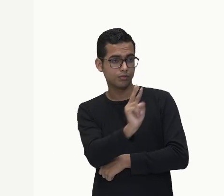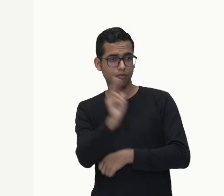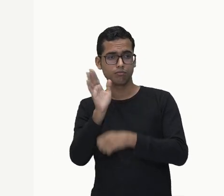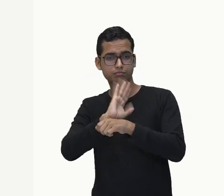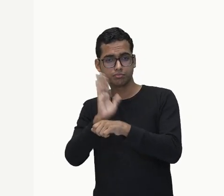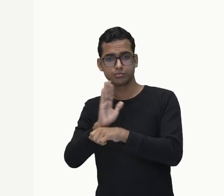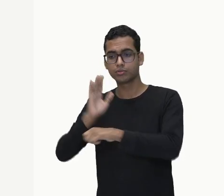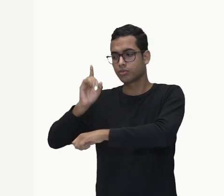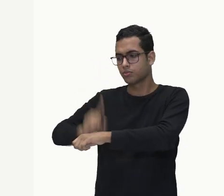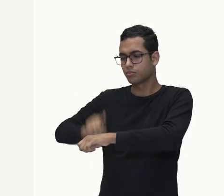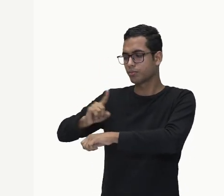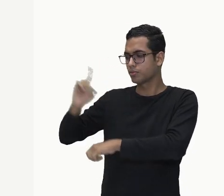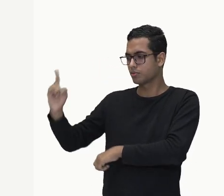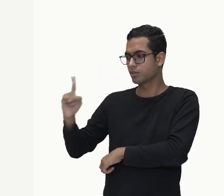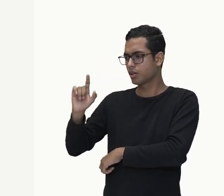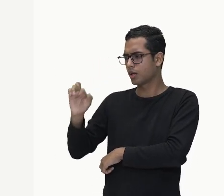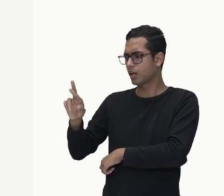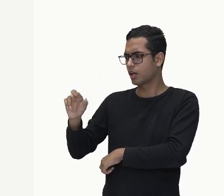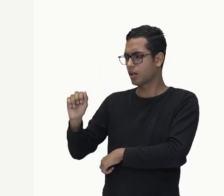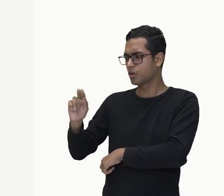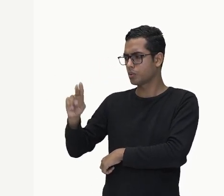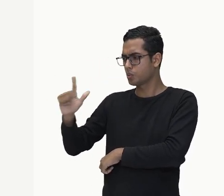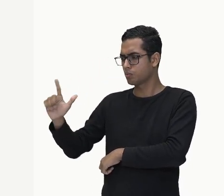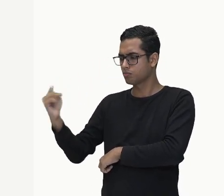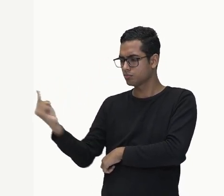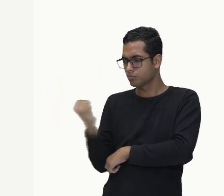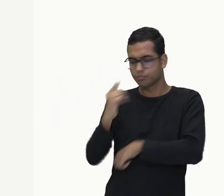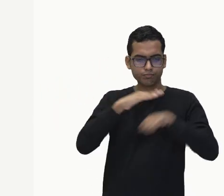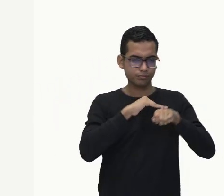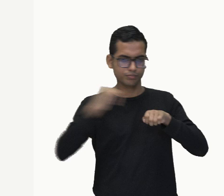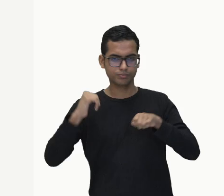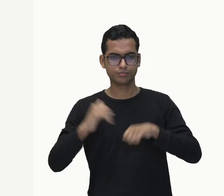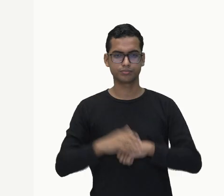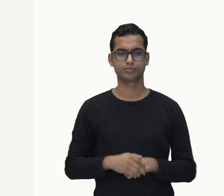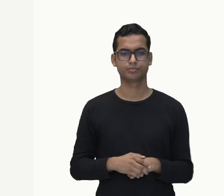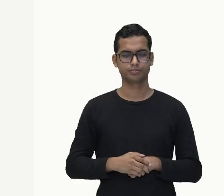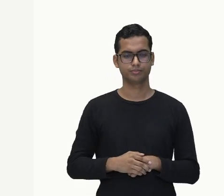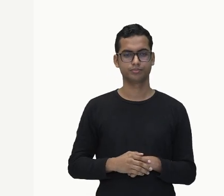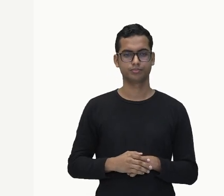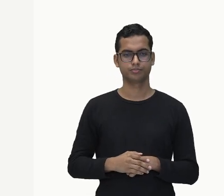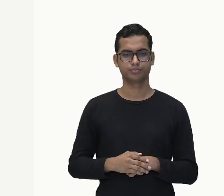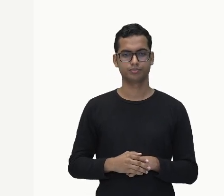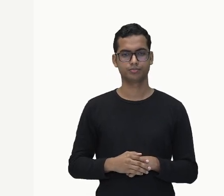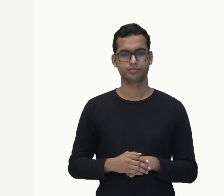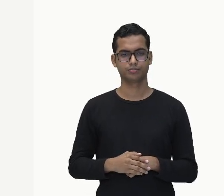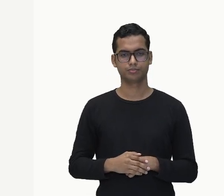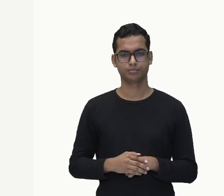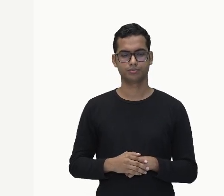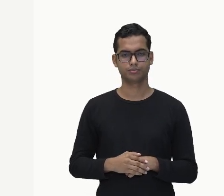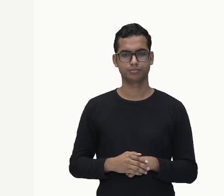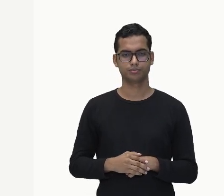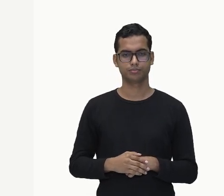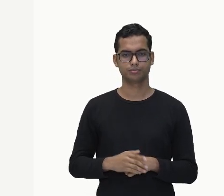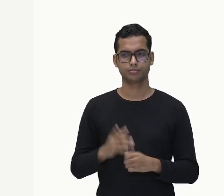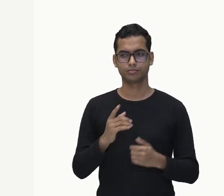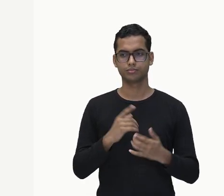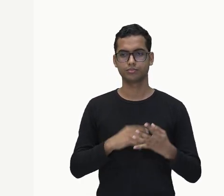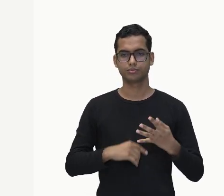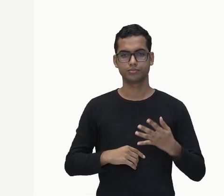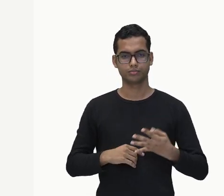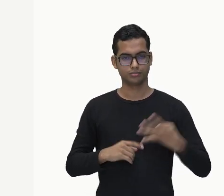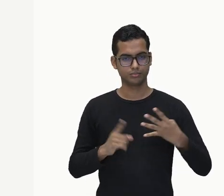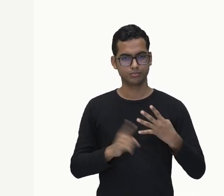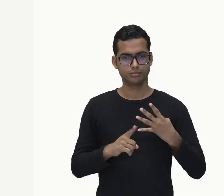O verbo montar. Juancito, com frequência, montaba. É da primeira conjugação, montar?